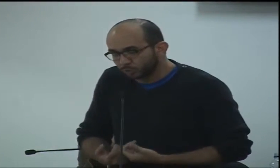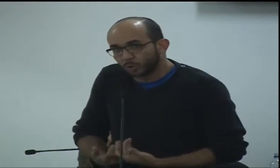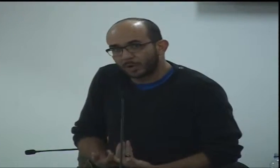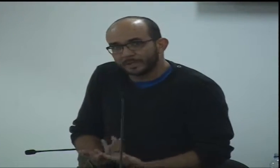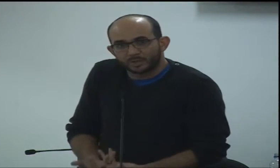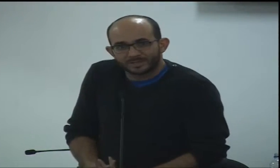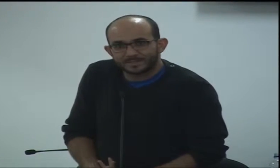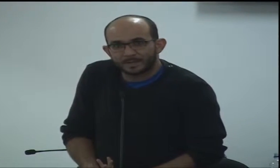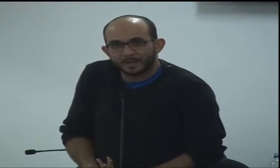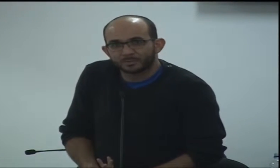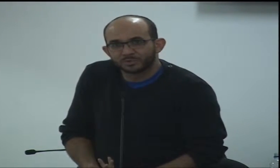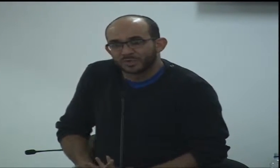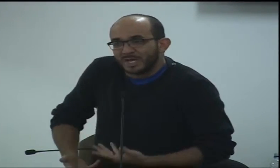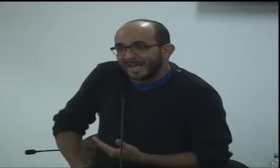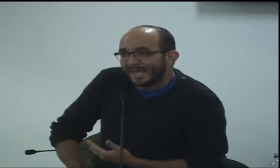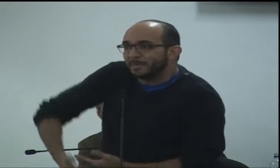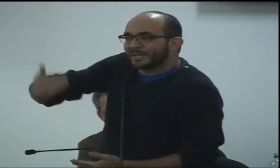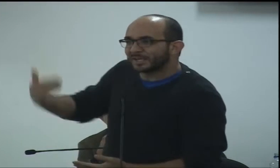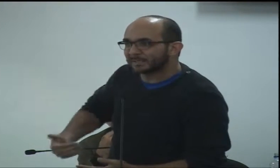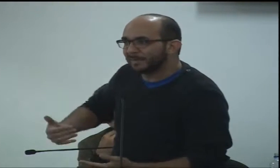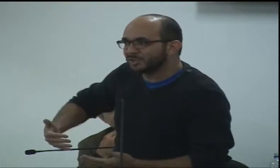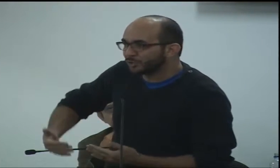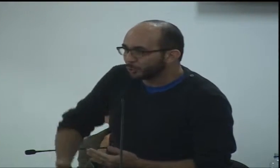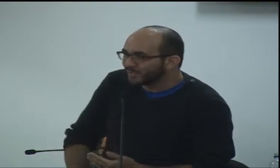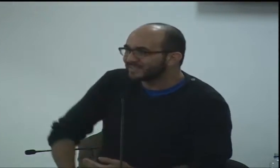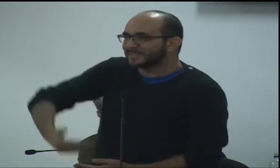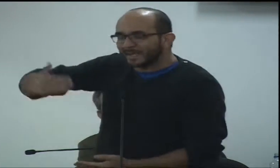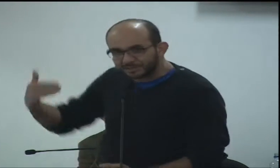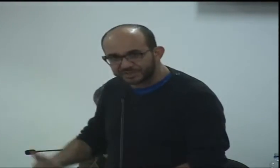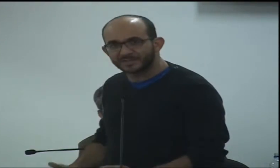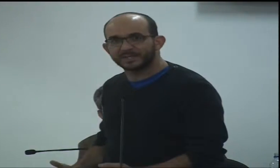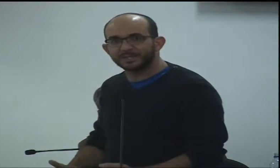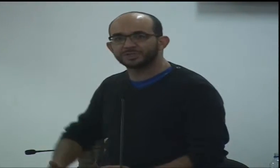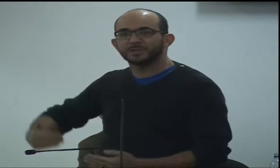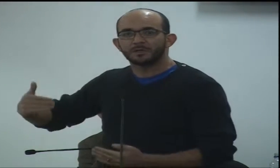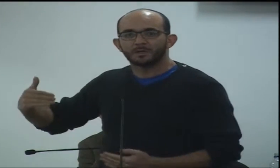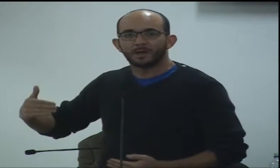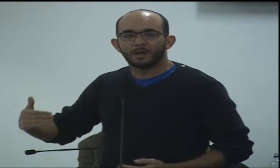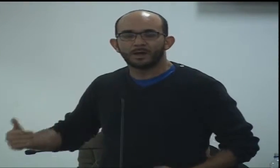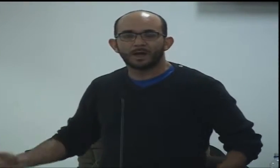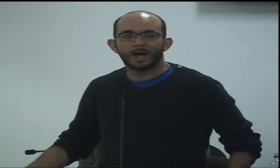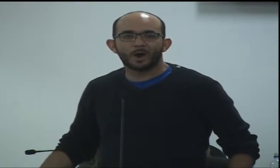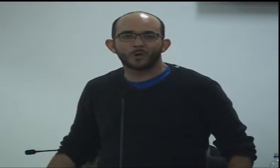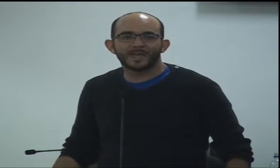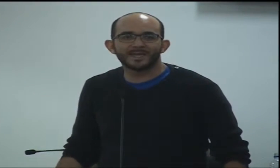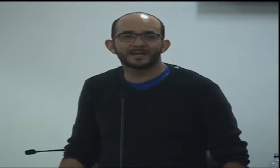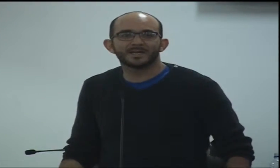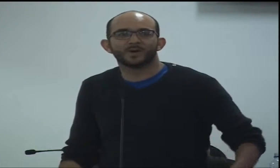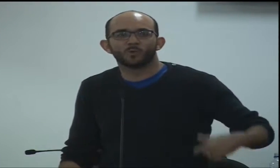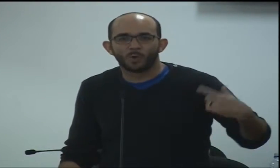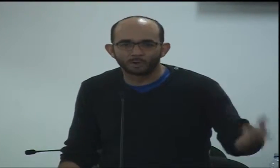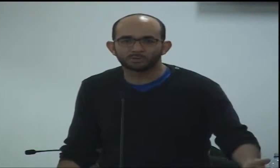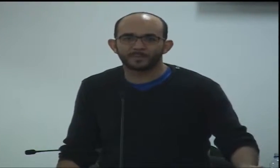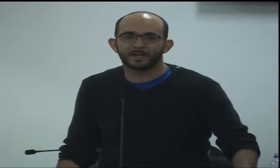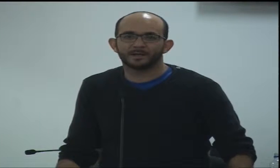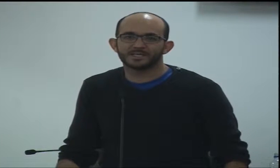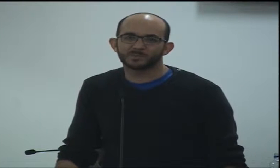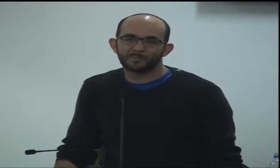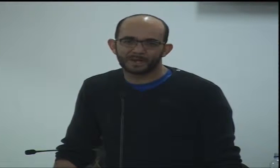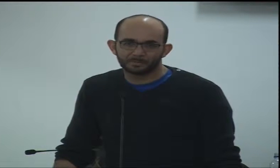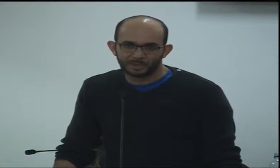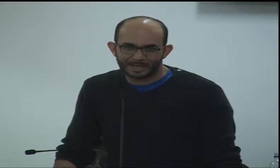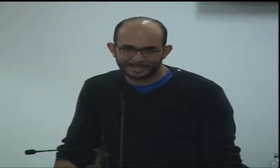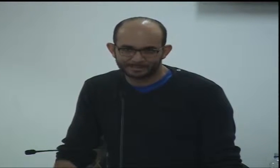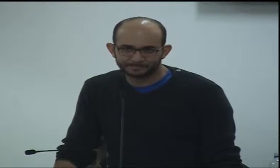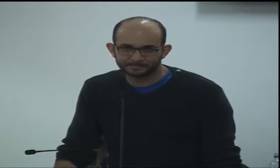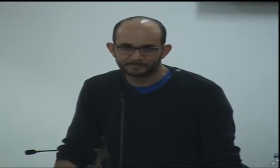de controle que nós criamos, imediatamente, no instante seguinte, alguém cria um outro mecanismo